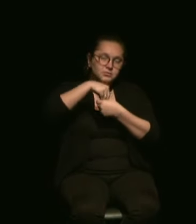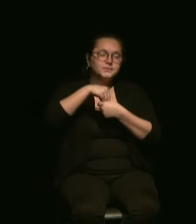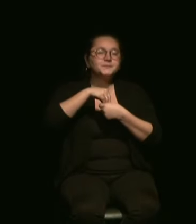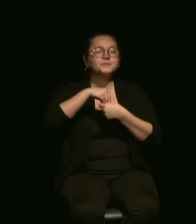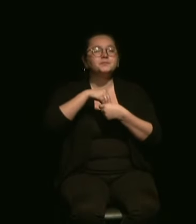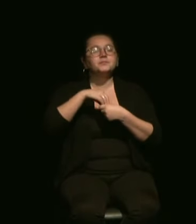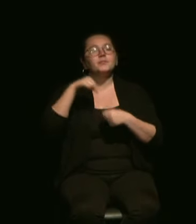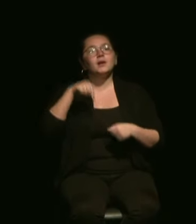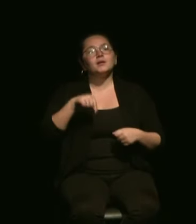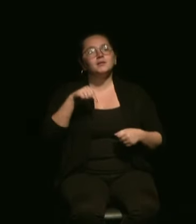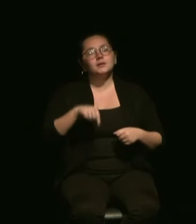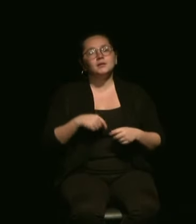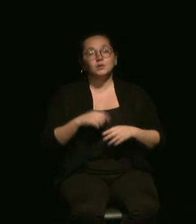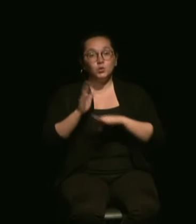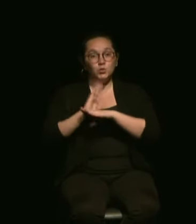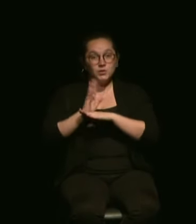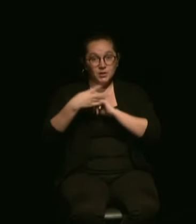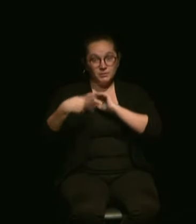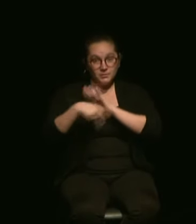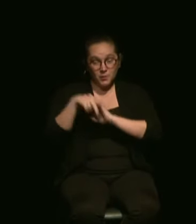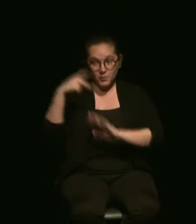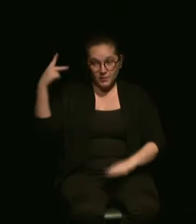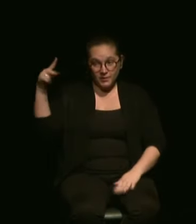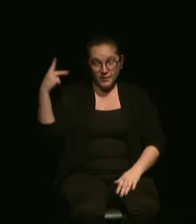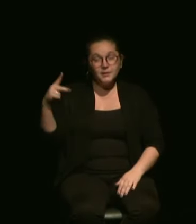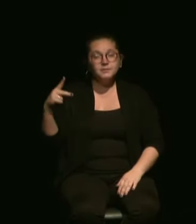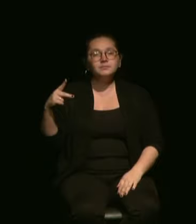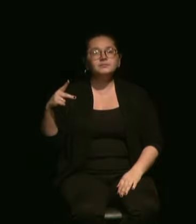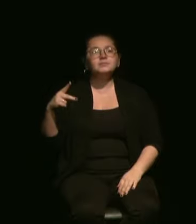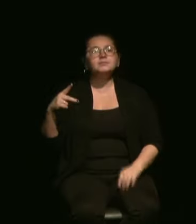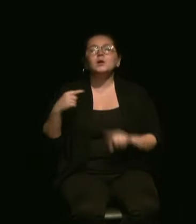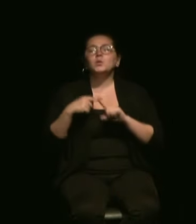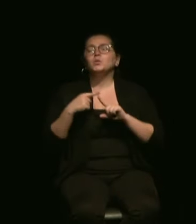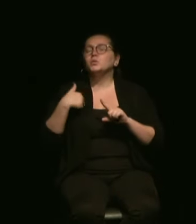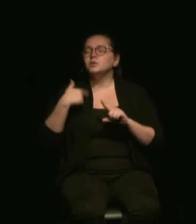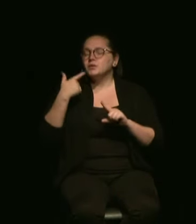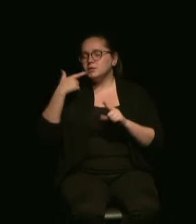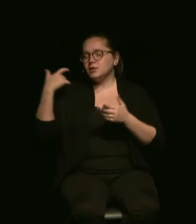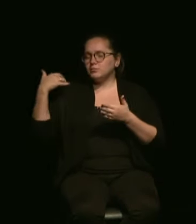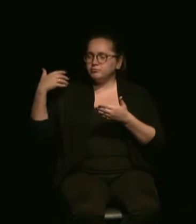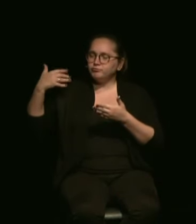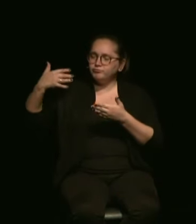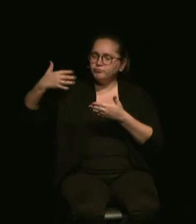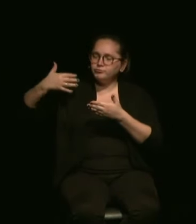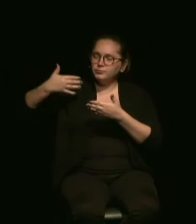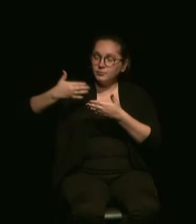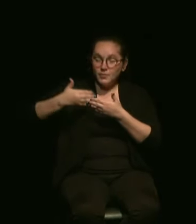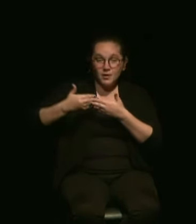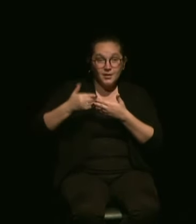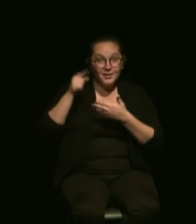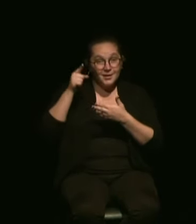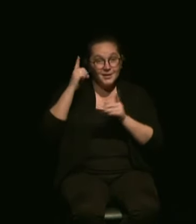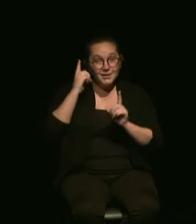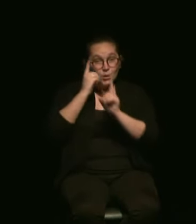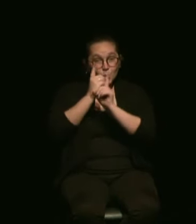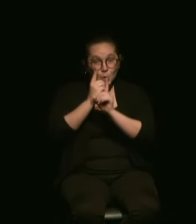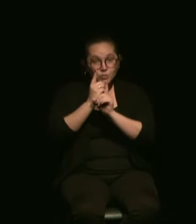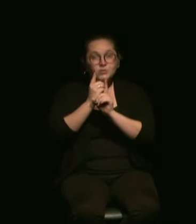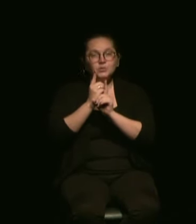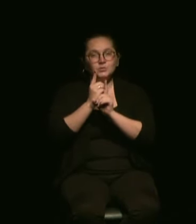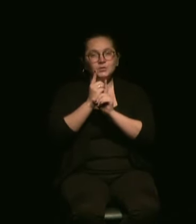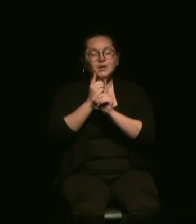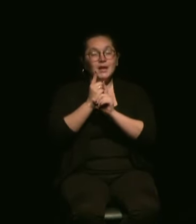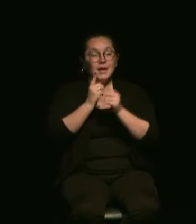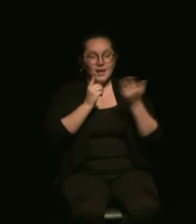nossa, do cinema dele. Com tudo isso, esse encontro é um encontro que